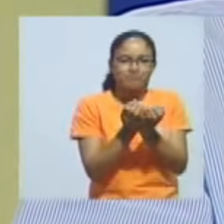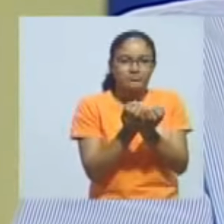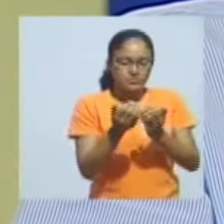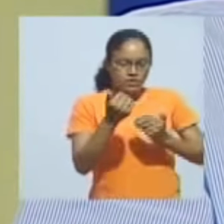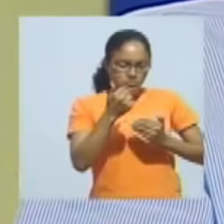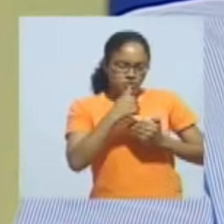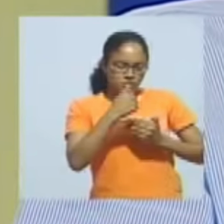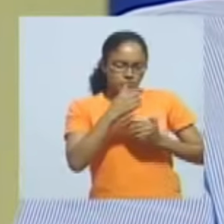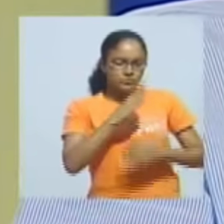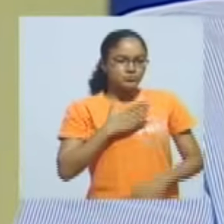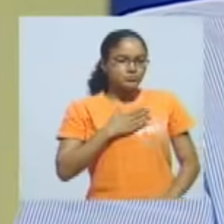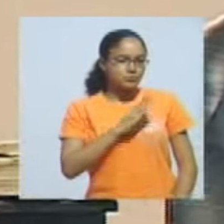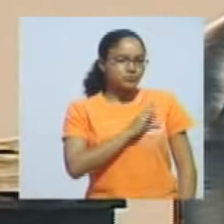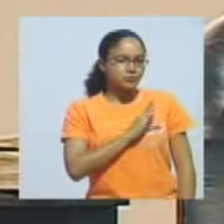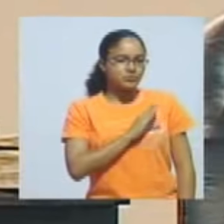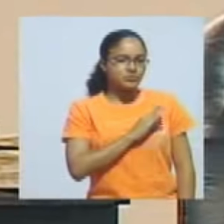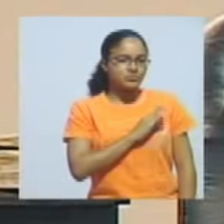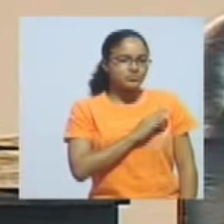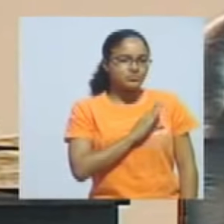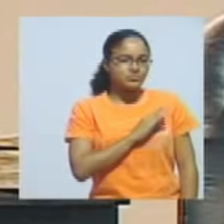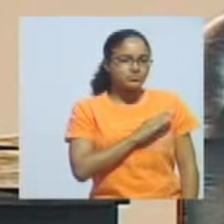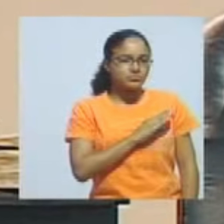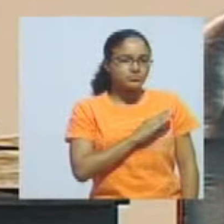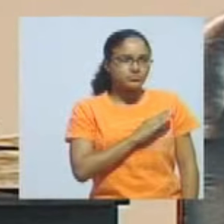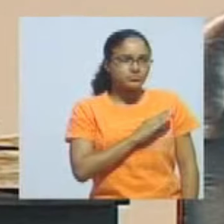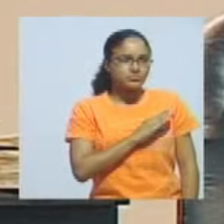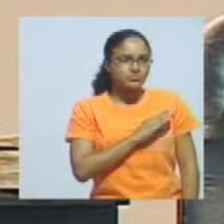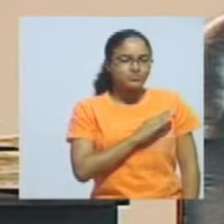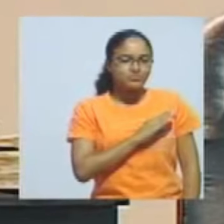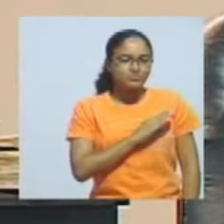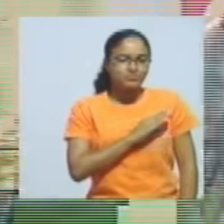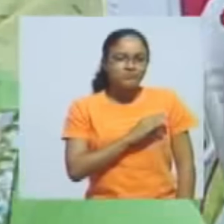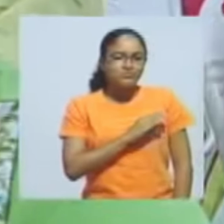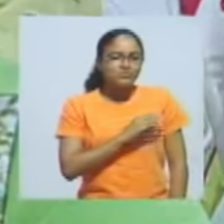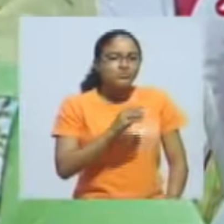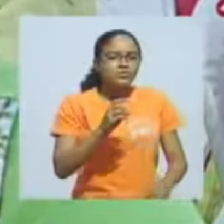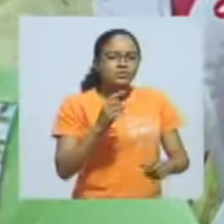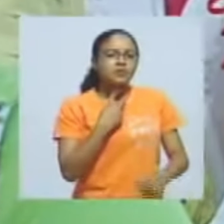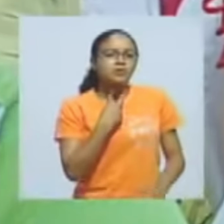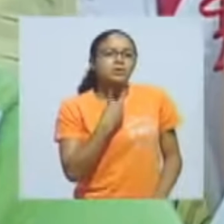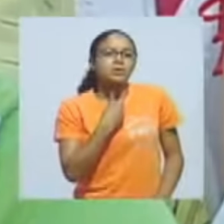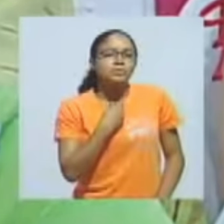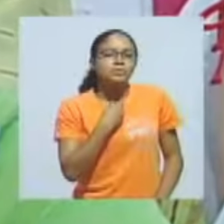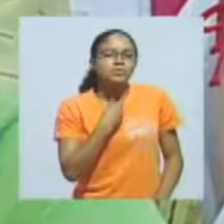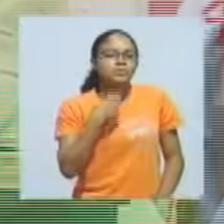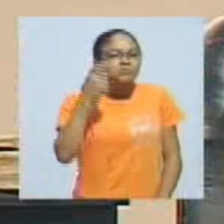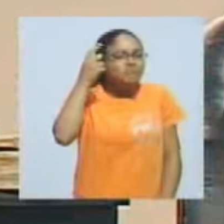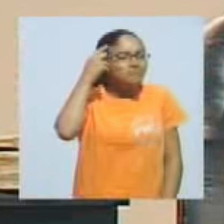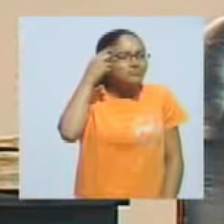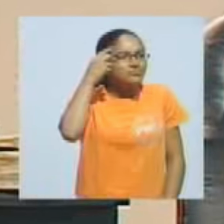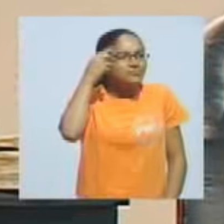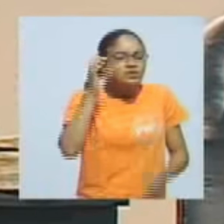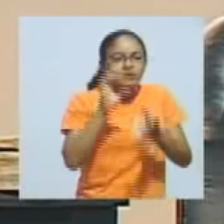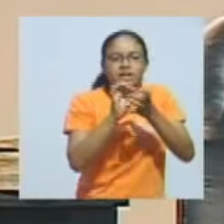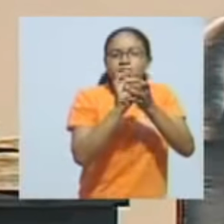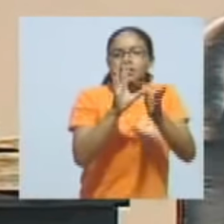coração: ai de mim se não evangelizar. Disse, meu Deus,